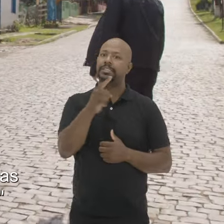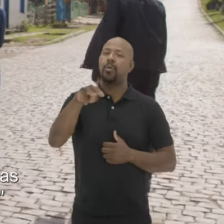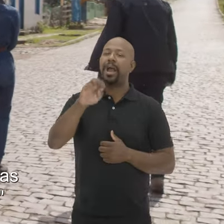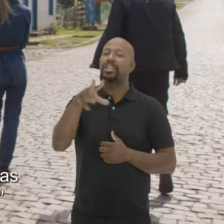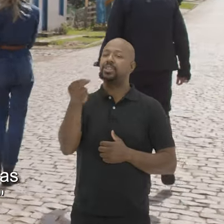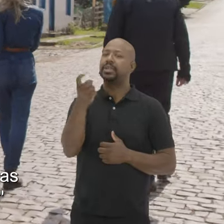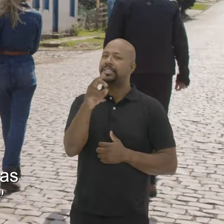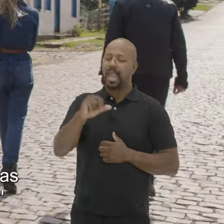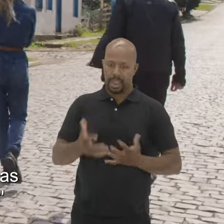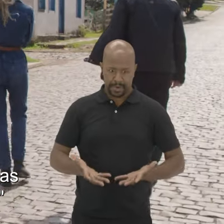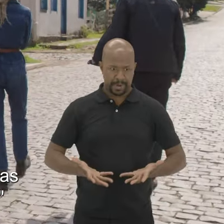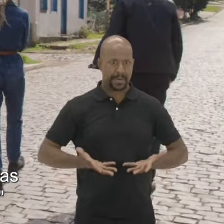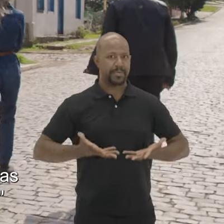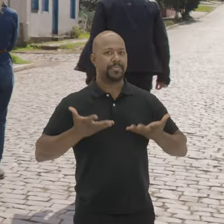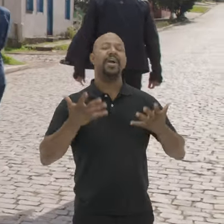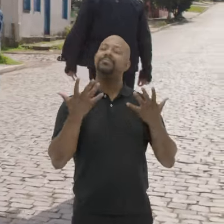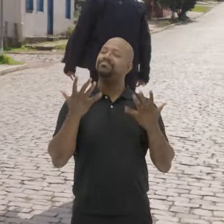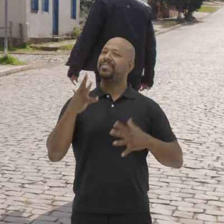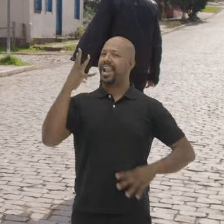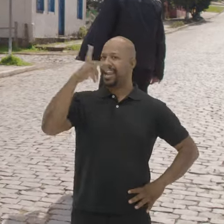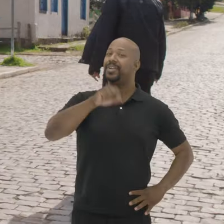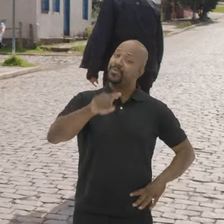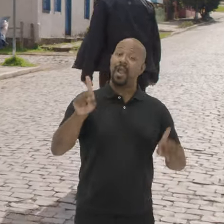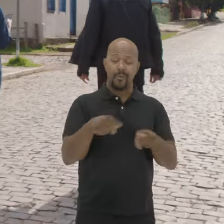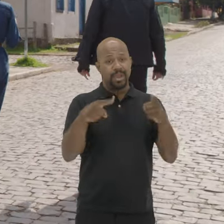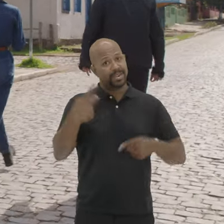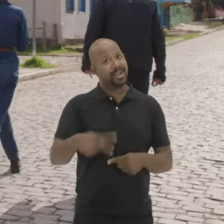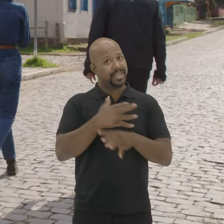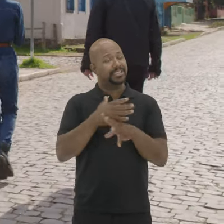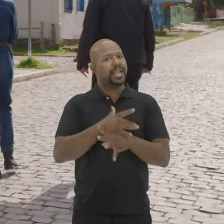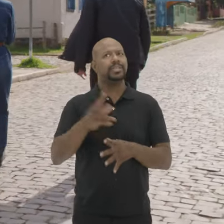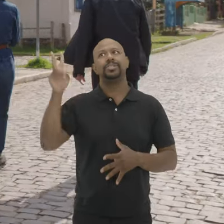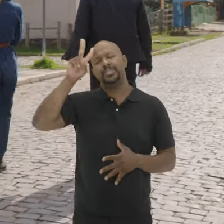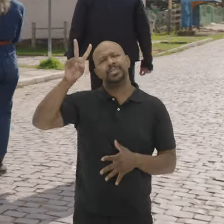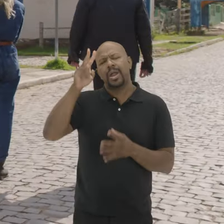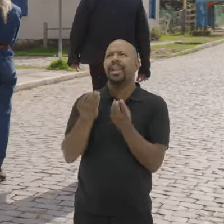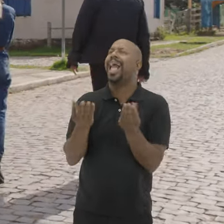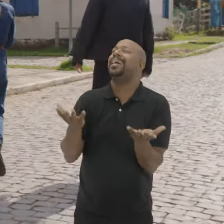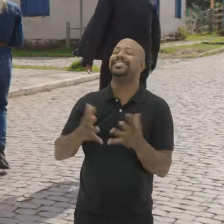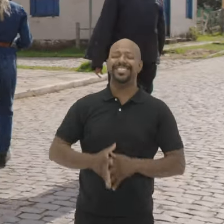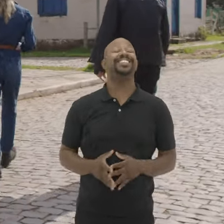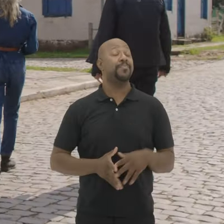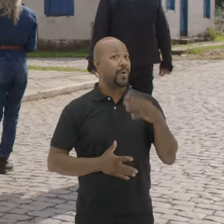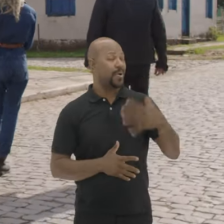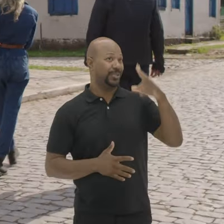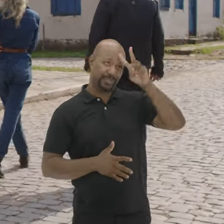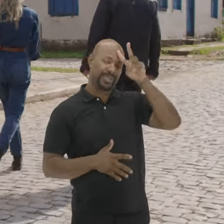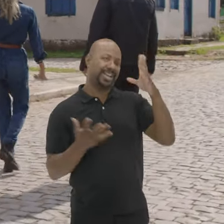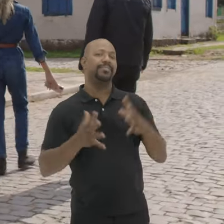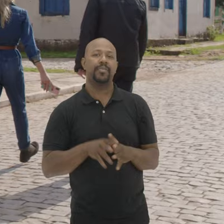São Martinho da Serra se levanta lindo né é o hino da cidade E que história é essa